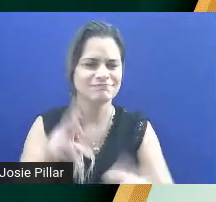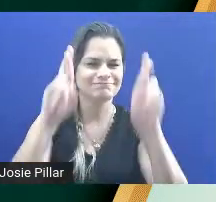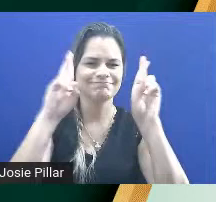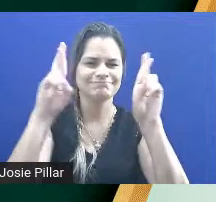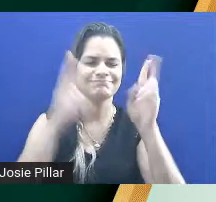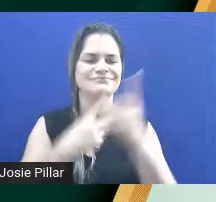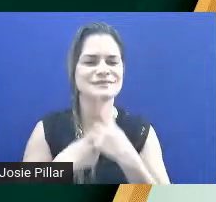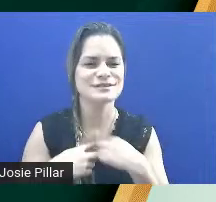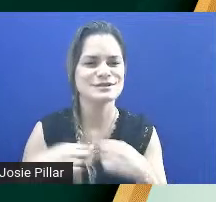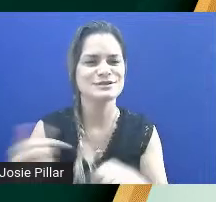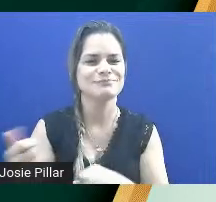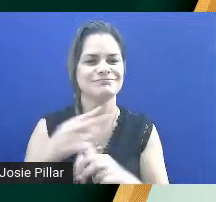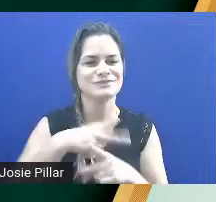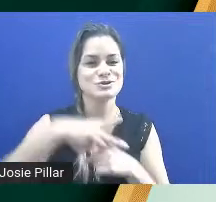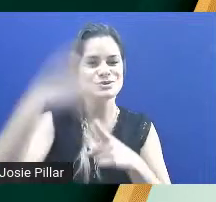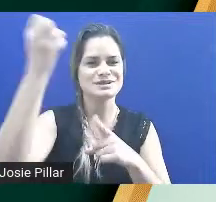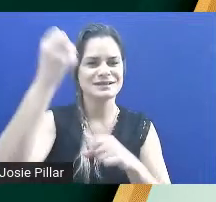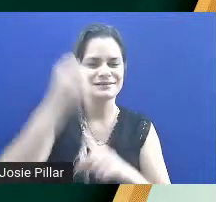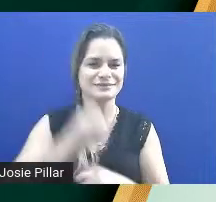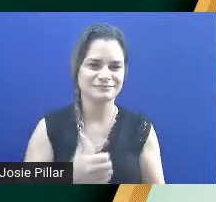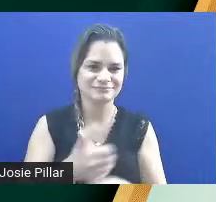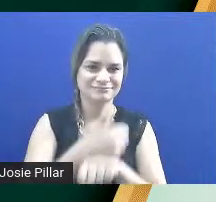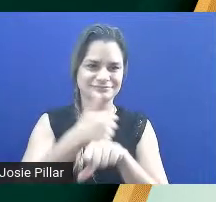nova carreira. Parabéns.